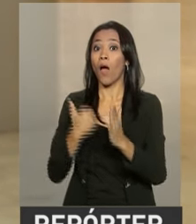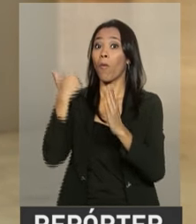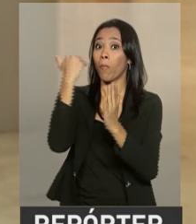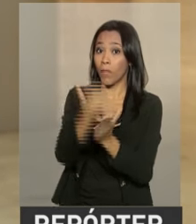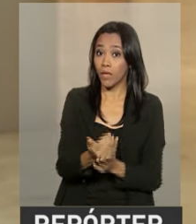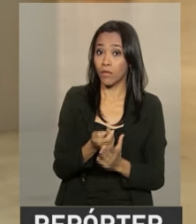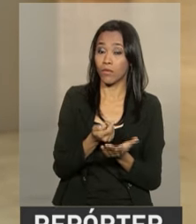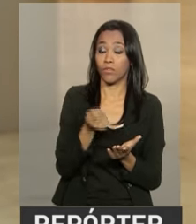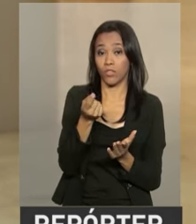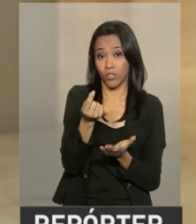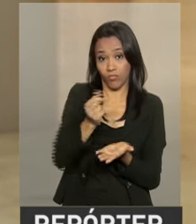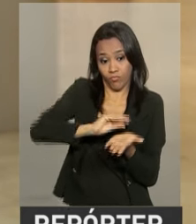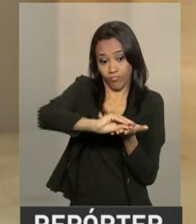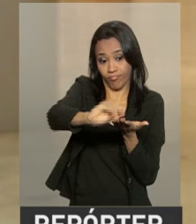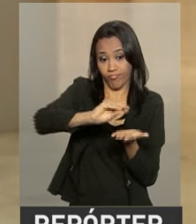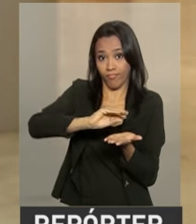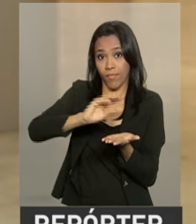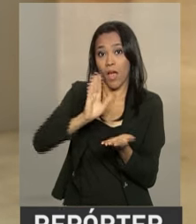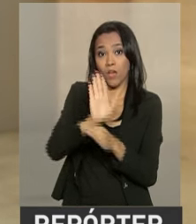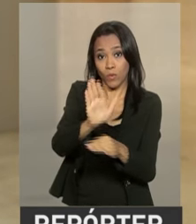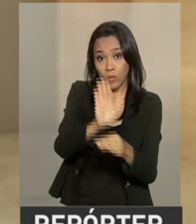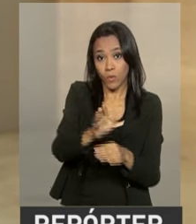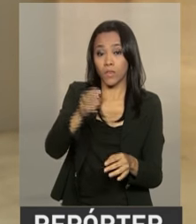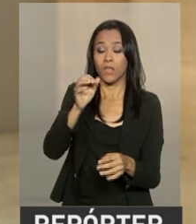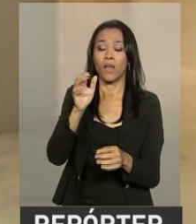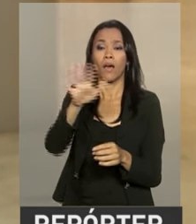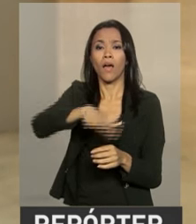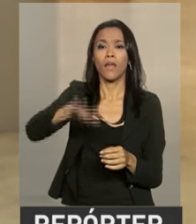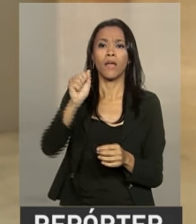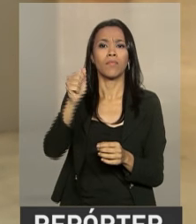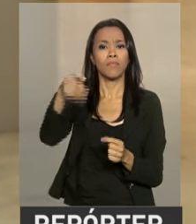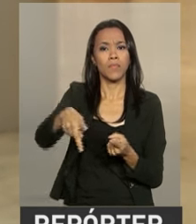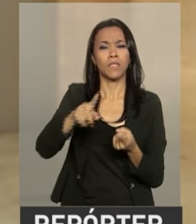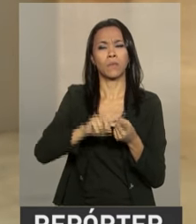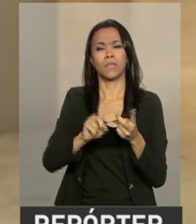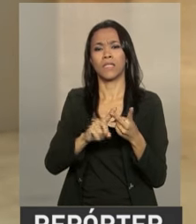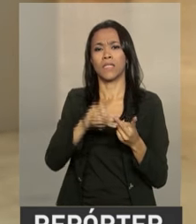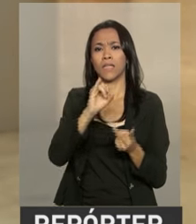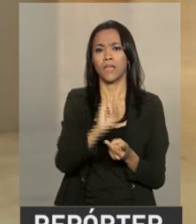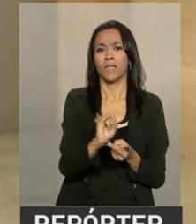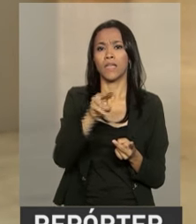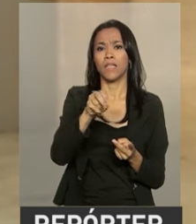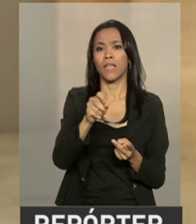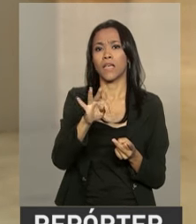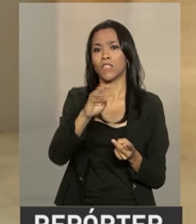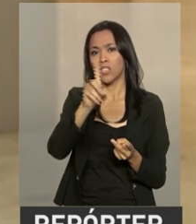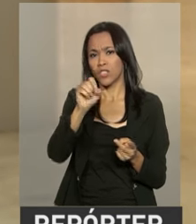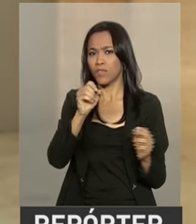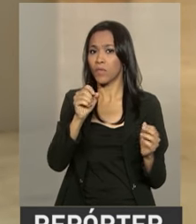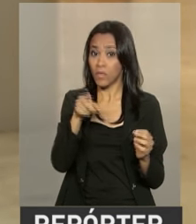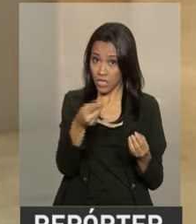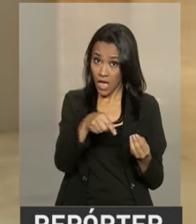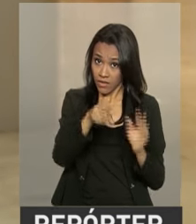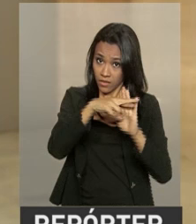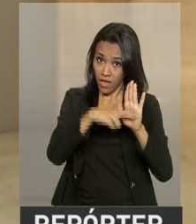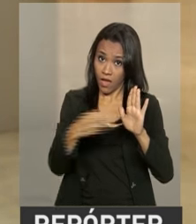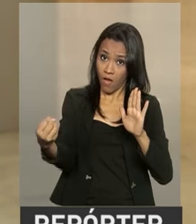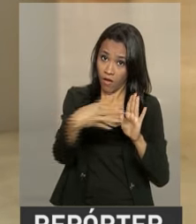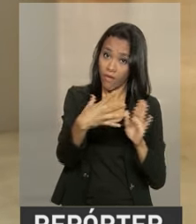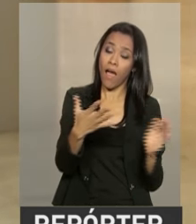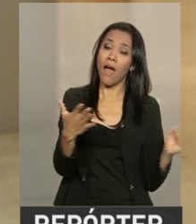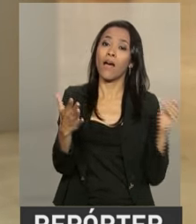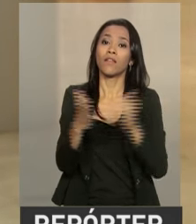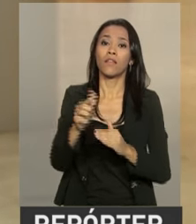Servidores extensivo a inativos e a pensionistas com implementação até 2019 ainda